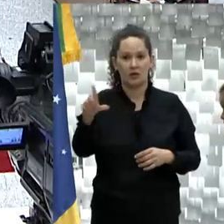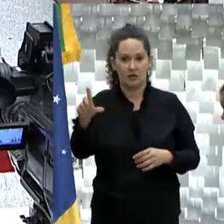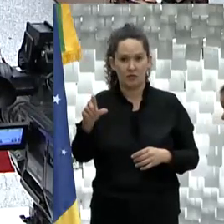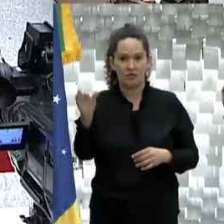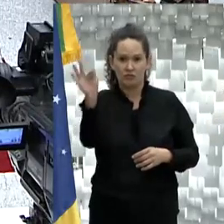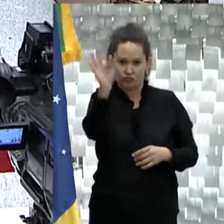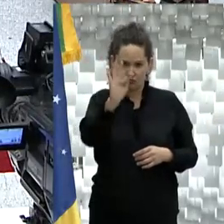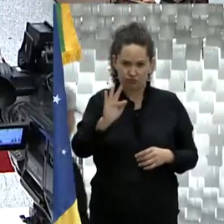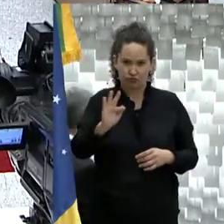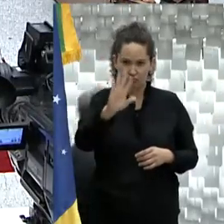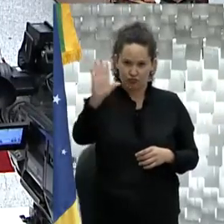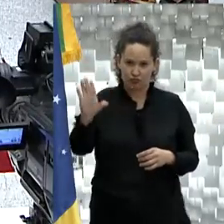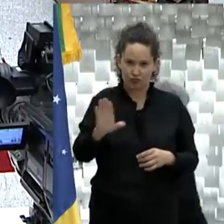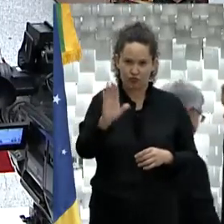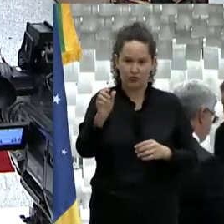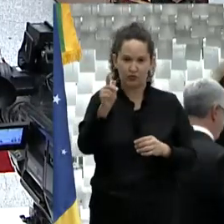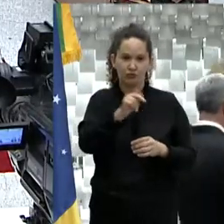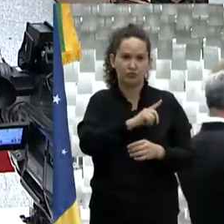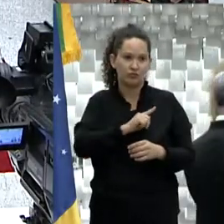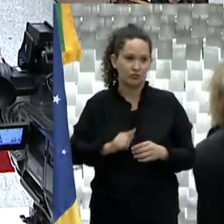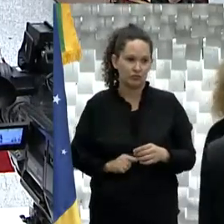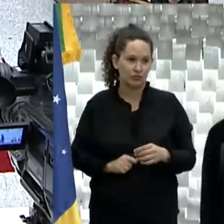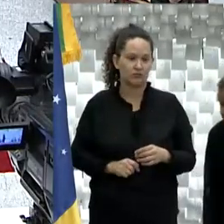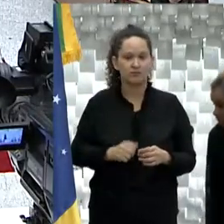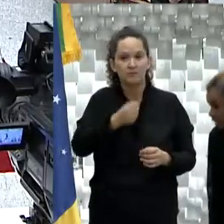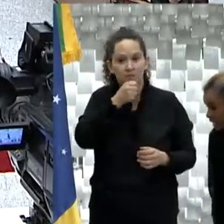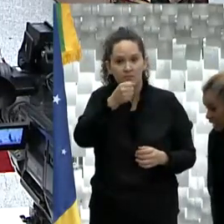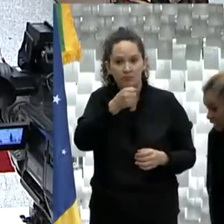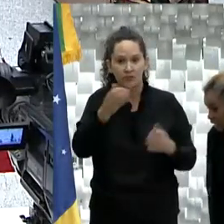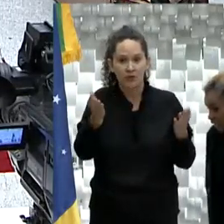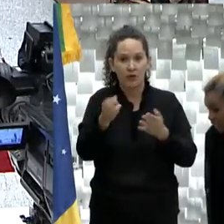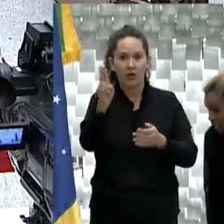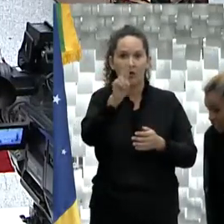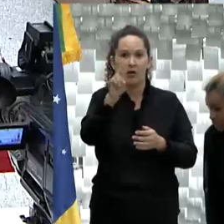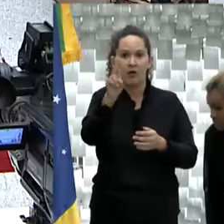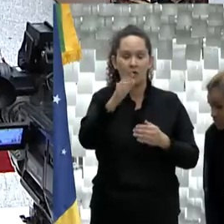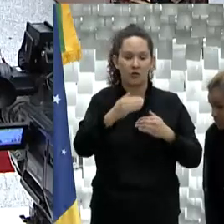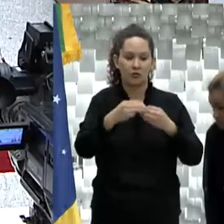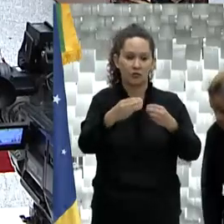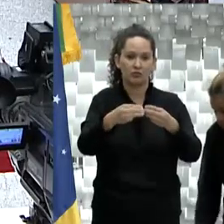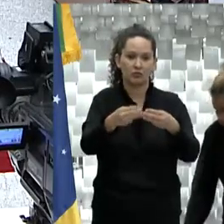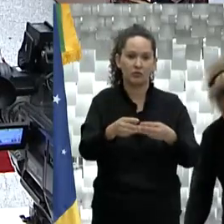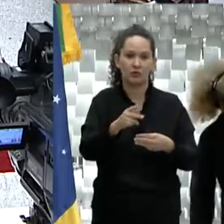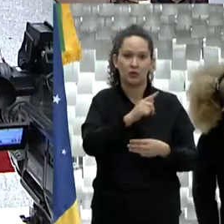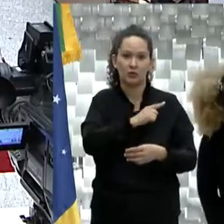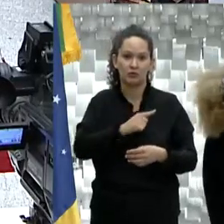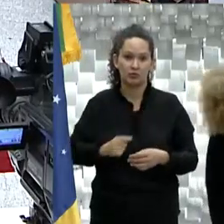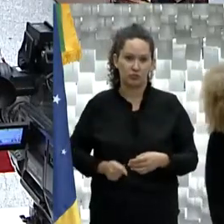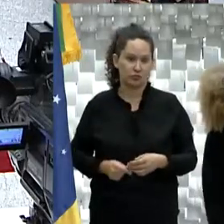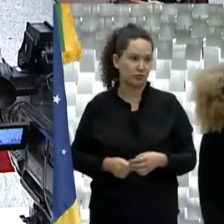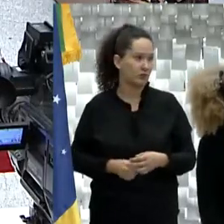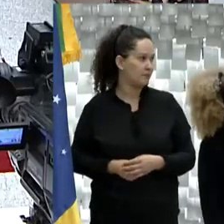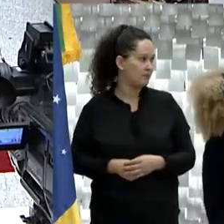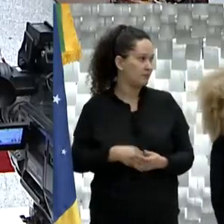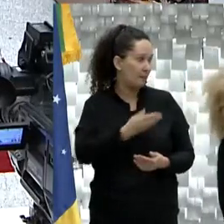da República, para seu pronunciamento em nome do Ministério Público.